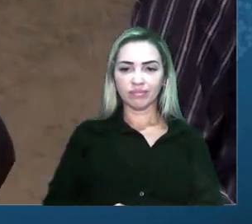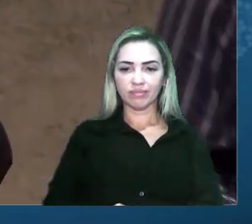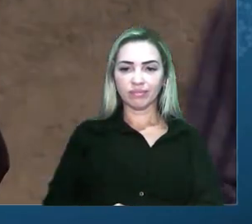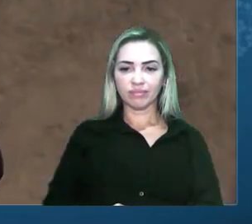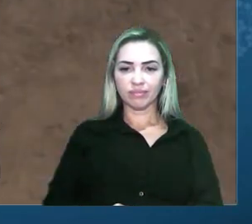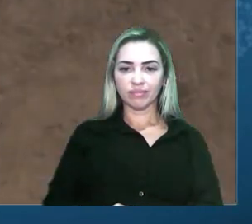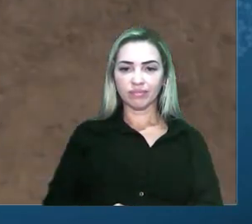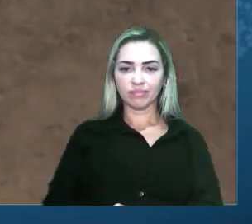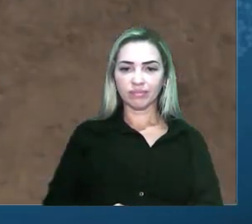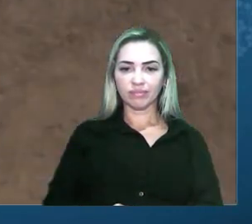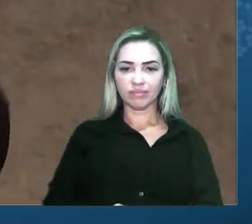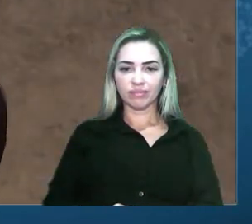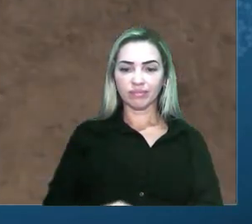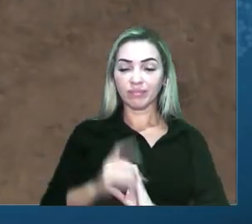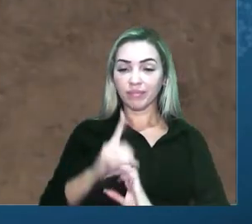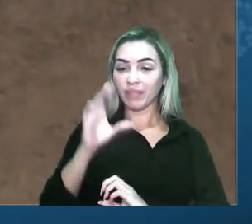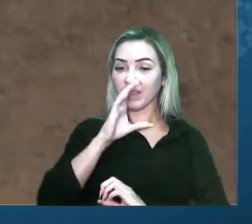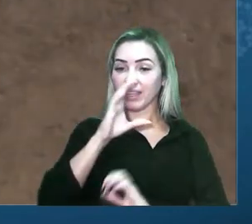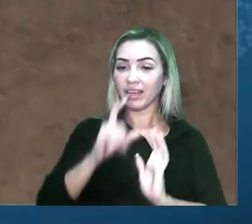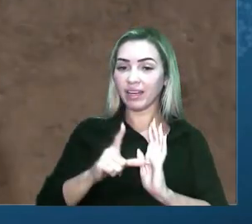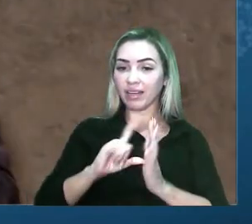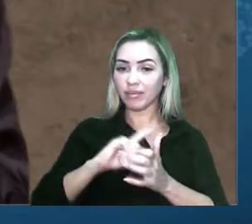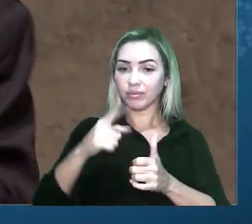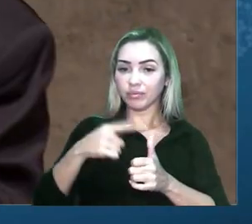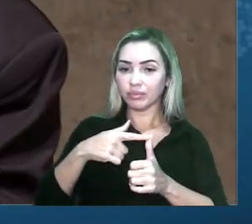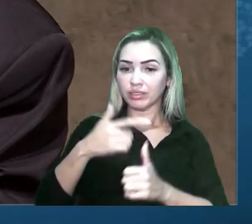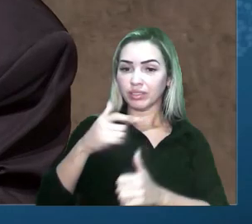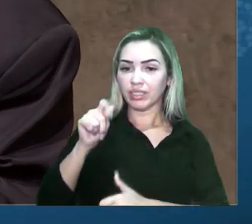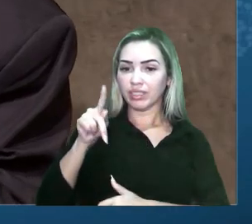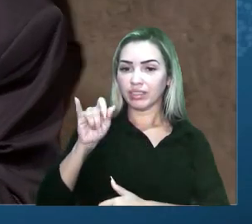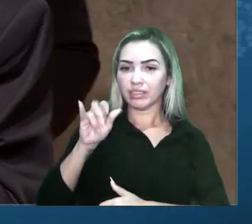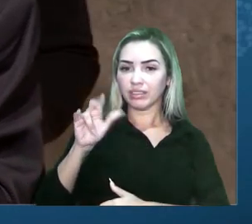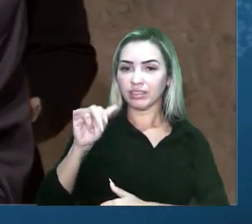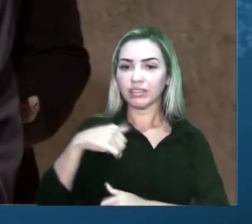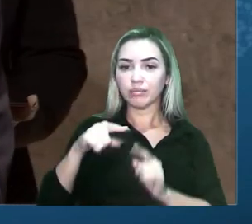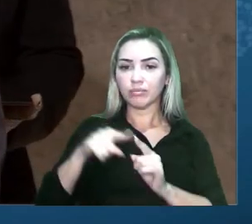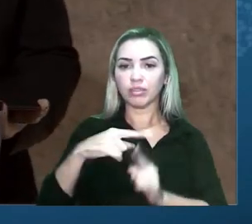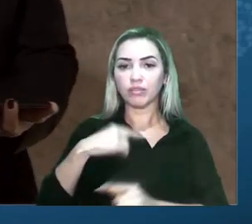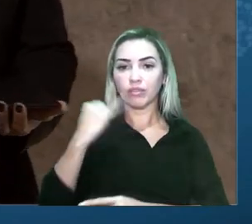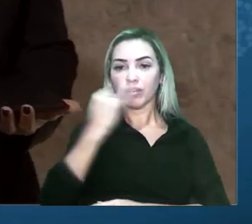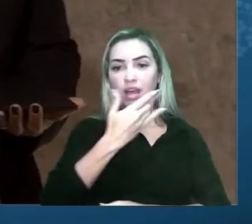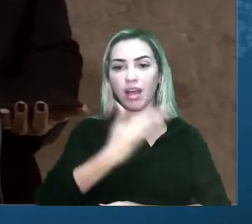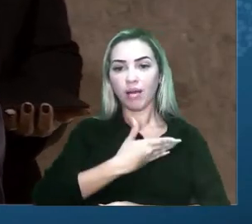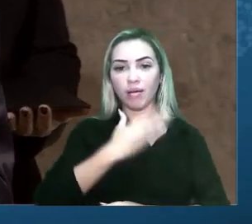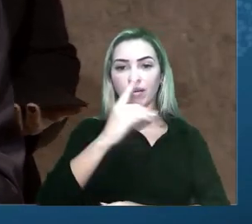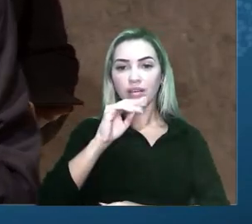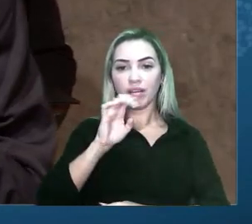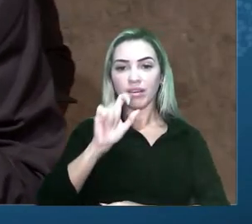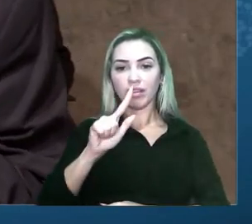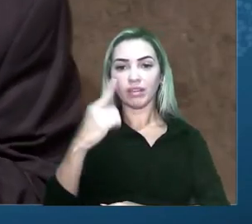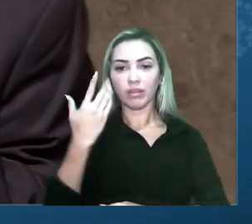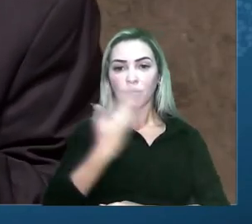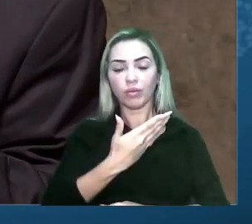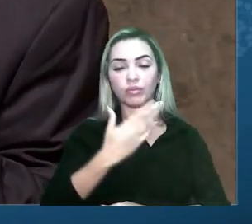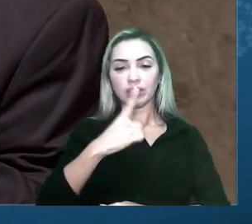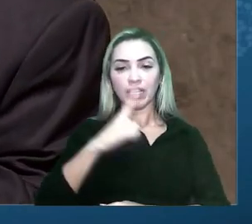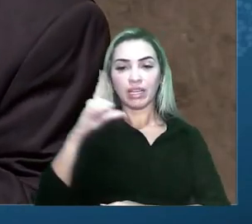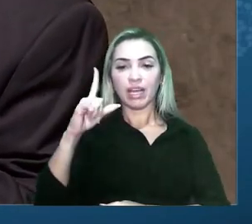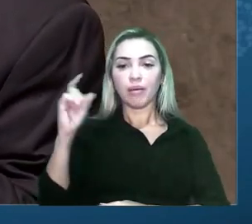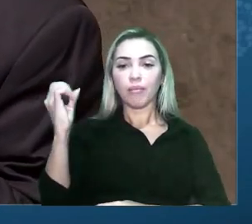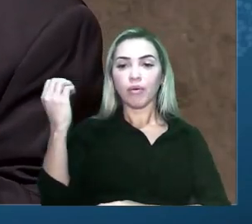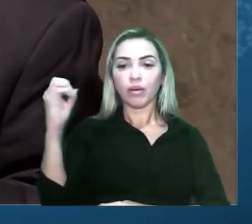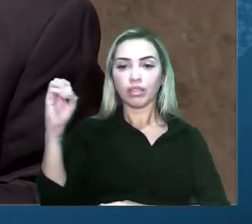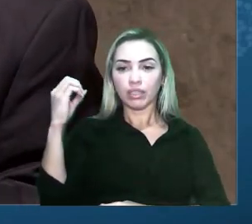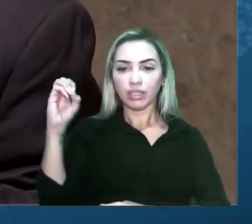Pessoal, rapidinho antes. Primeiro, doutora Kira tirou as palavras da minha boca. Eu queria falar para o nosso amigo Daniel, né, que deve estar lá em Porto Alegre. Toda a